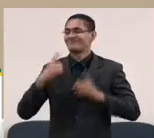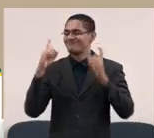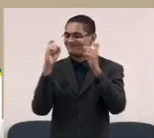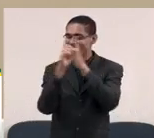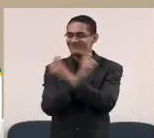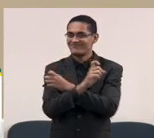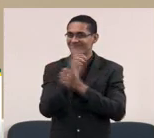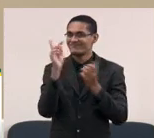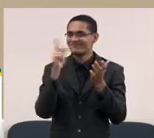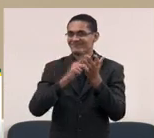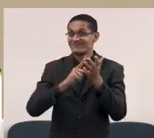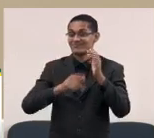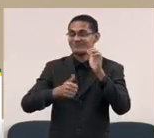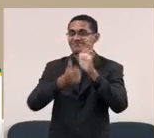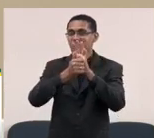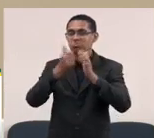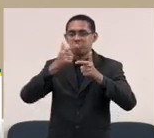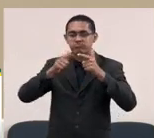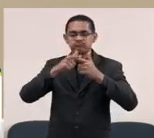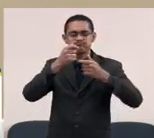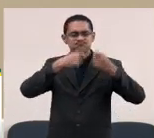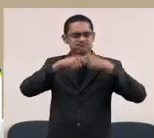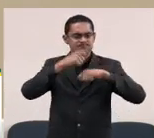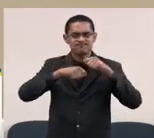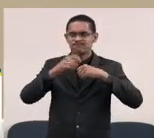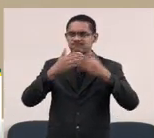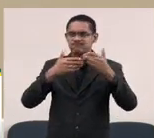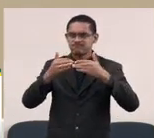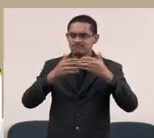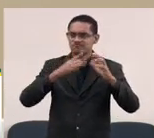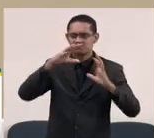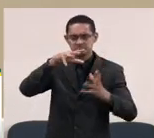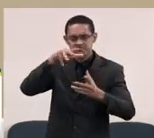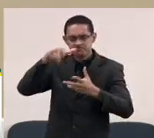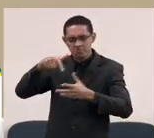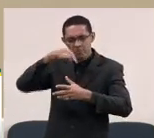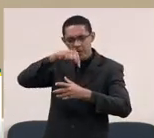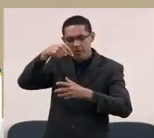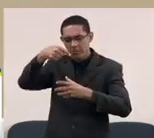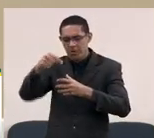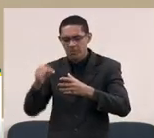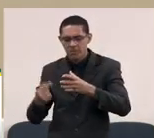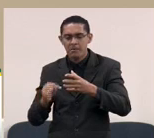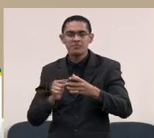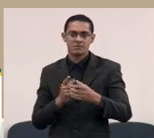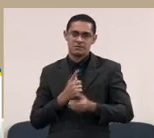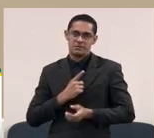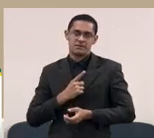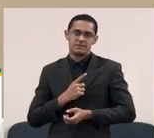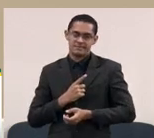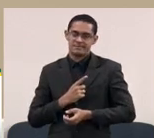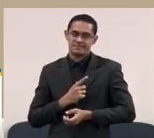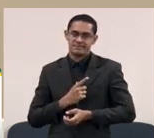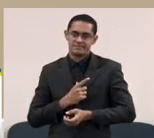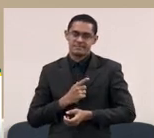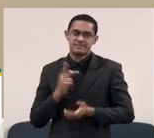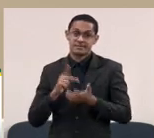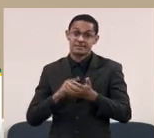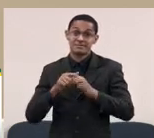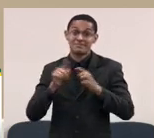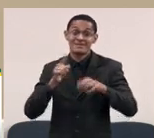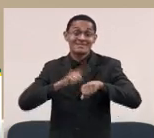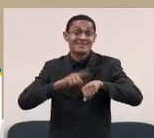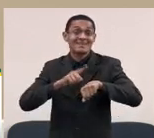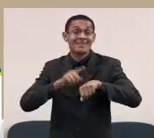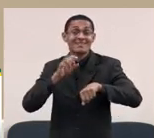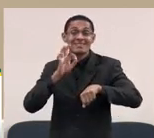na verdade, a crise em qualquer parte do planeta é o momento onde a sociedade ela